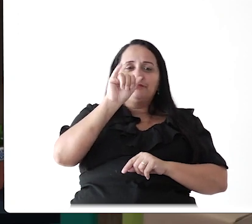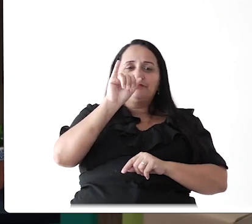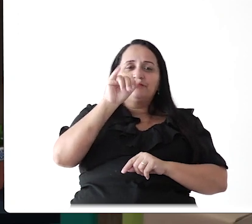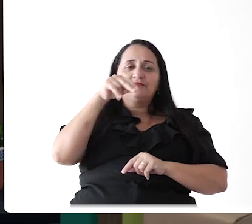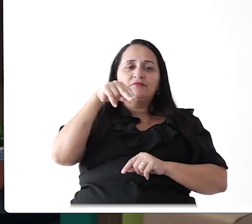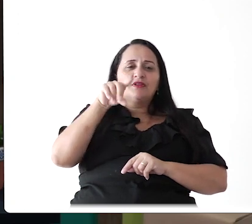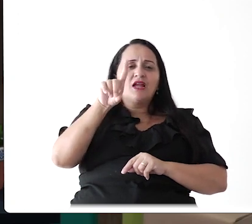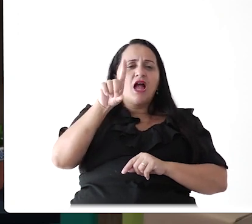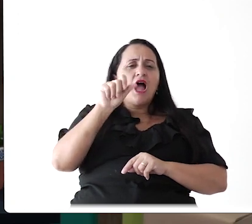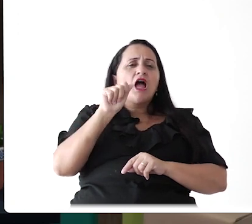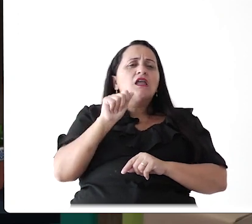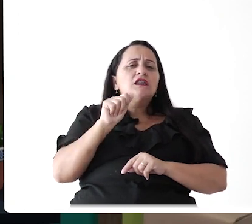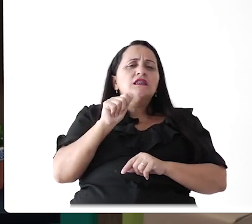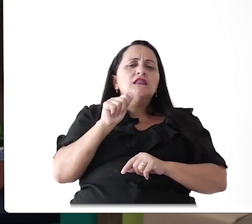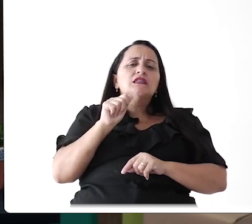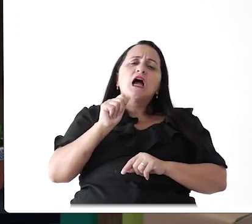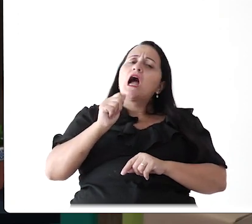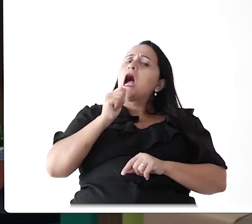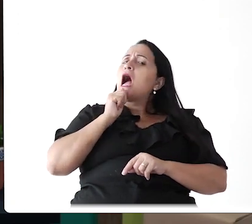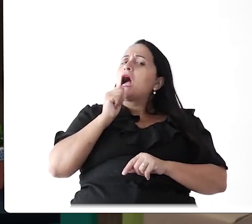Ainda é um advérbio de tempo.